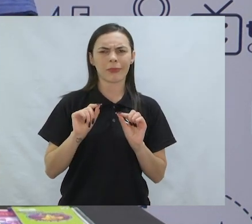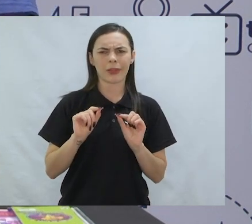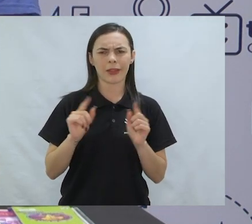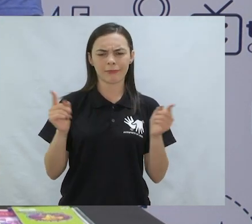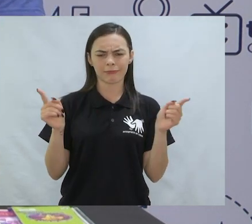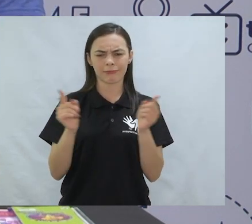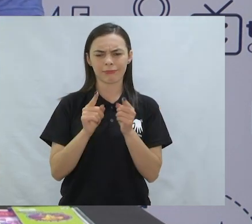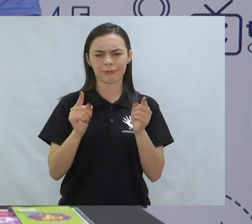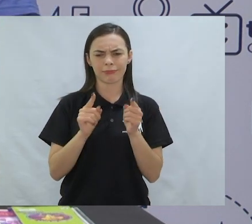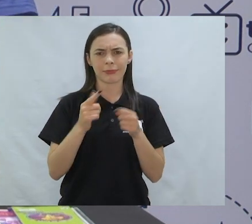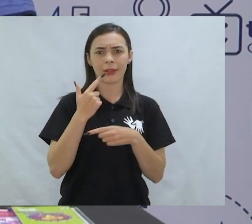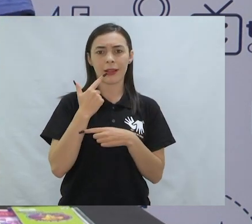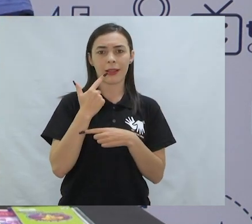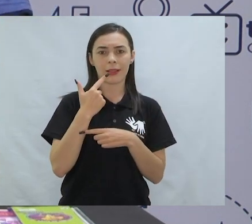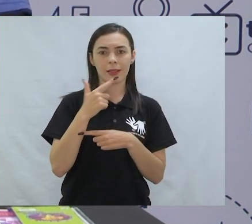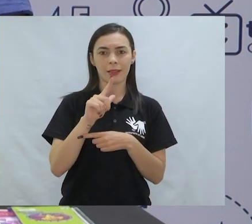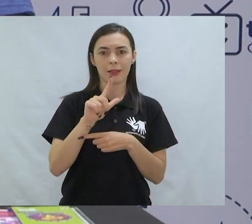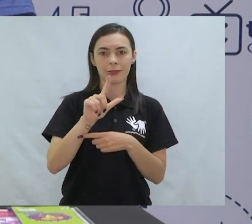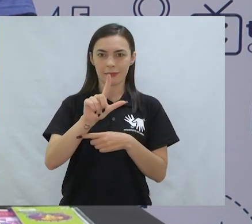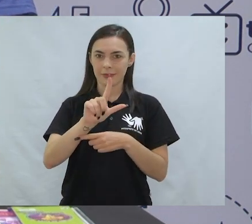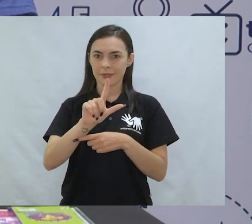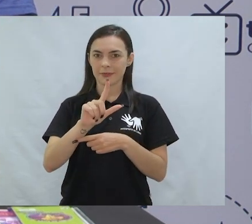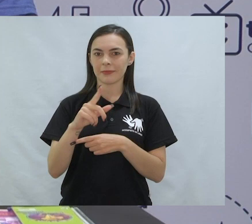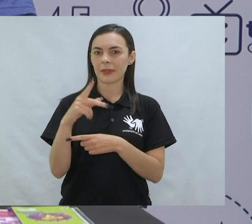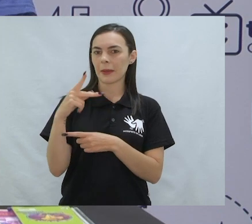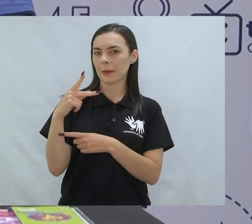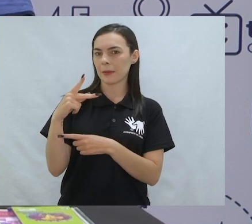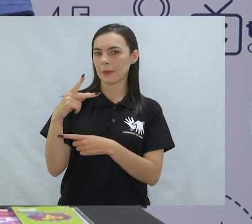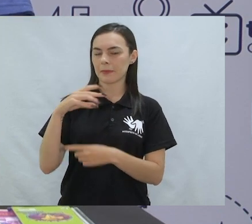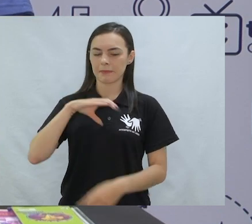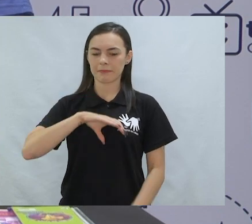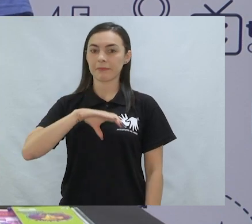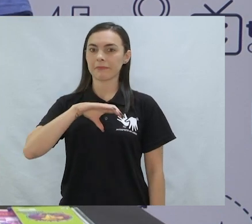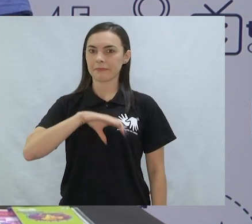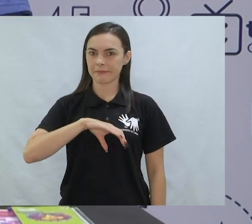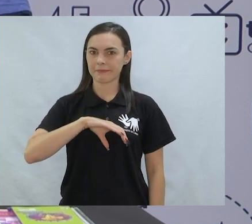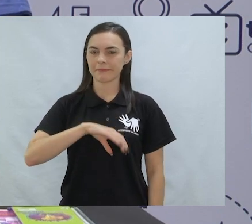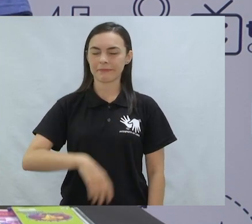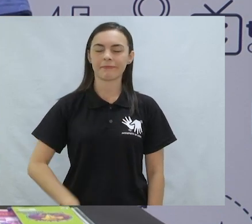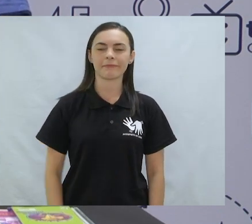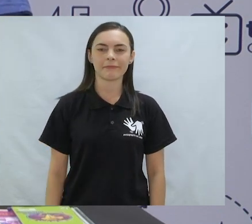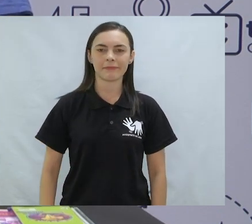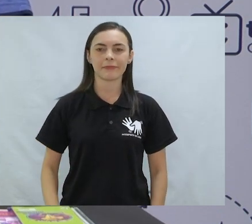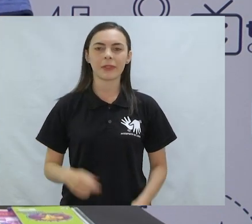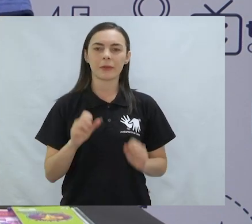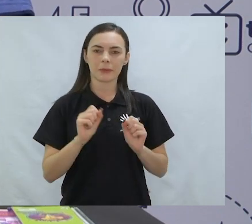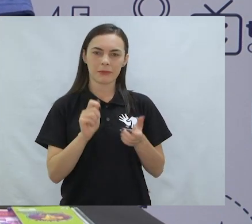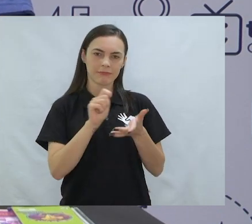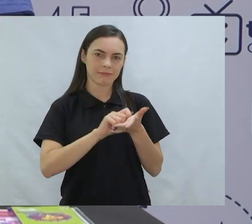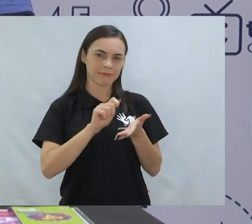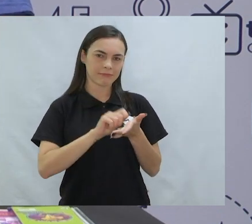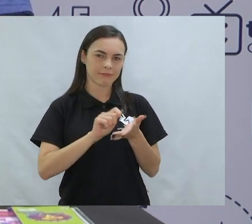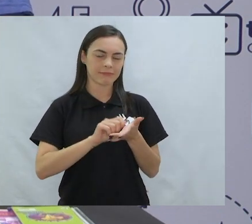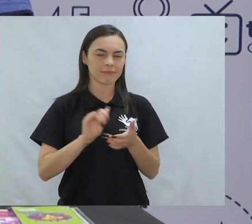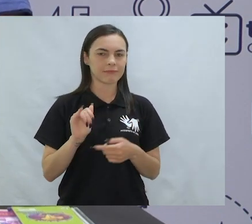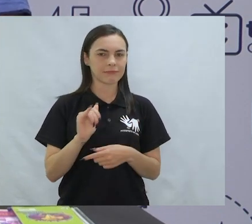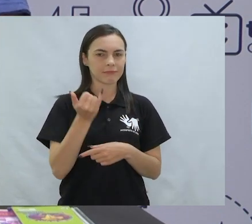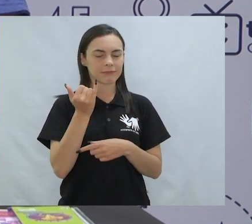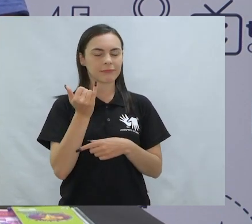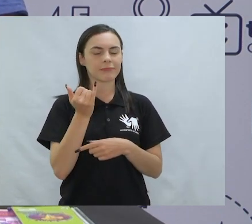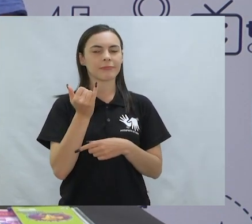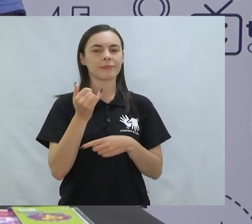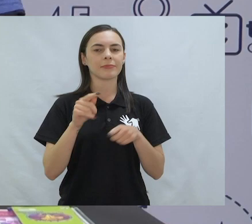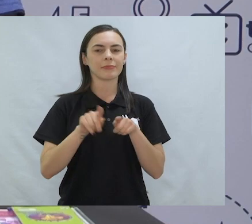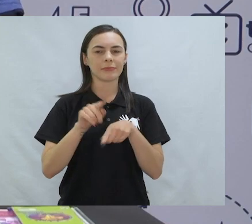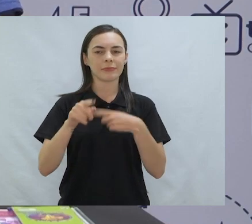Língua, o L, e P, portuguesa, ok? Então, façam esse registro já no caderno de vocês e